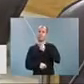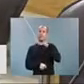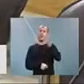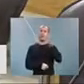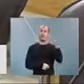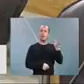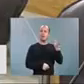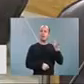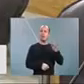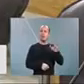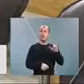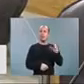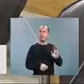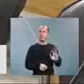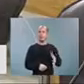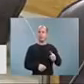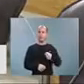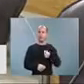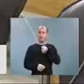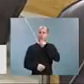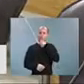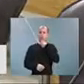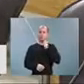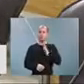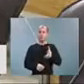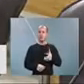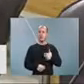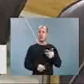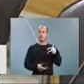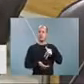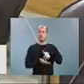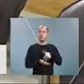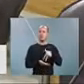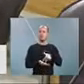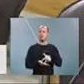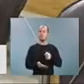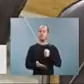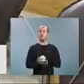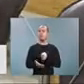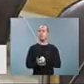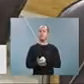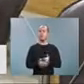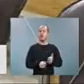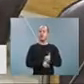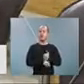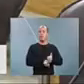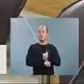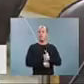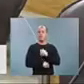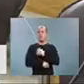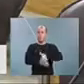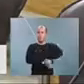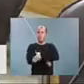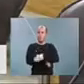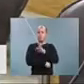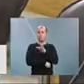este microfone já foi ocupado por mim aqui várias vezes para cobrar o tão esperado tapa-buraco